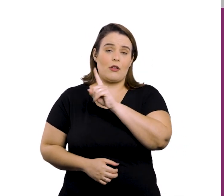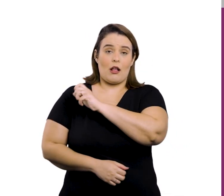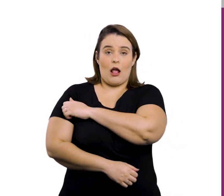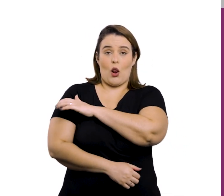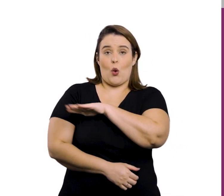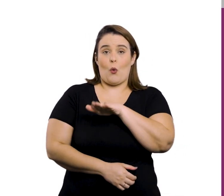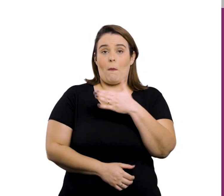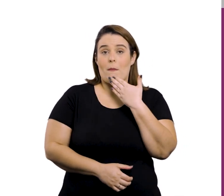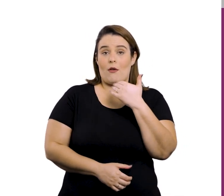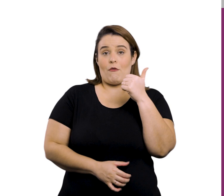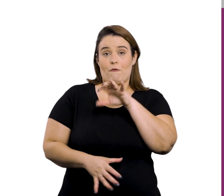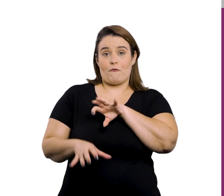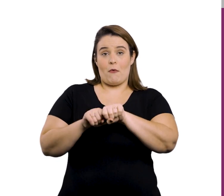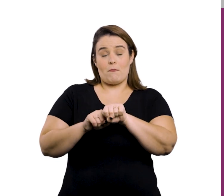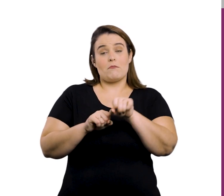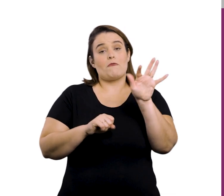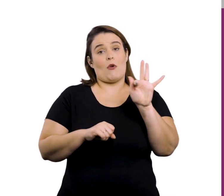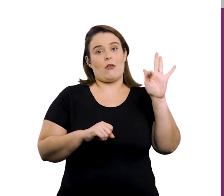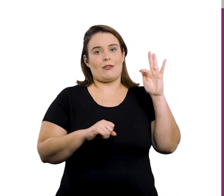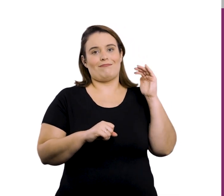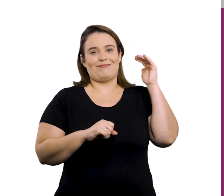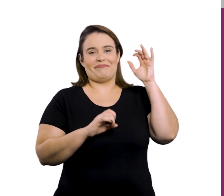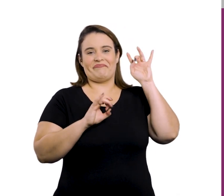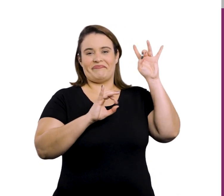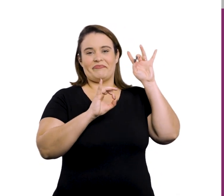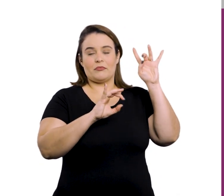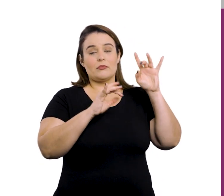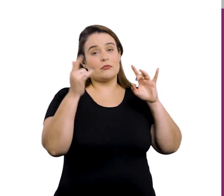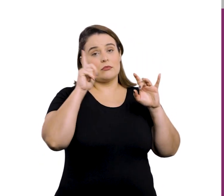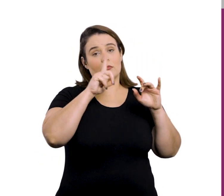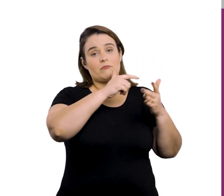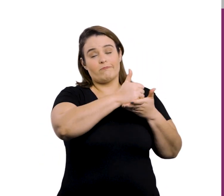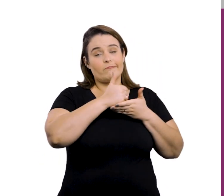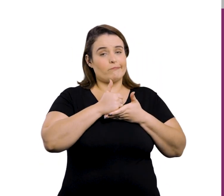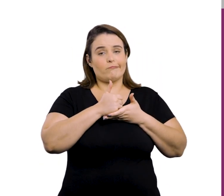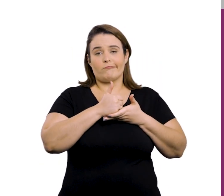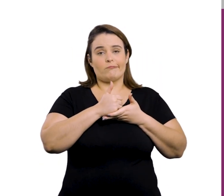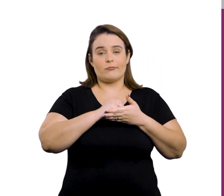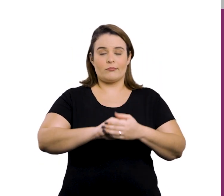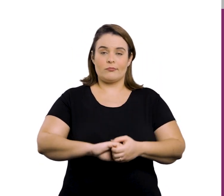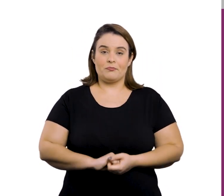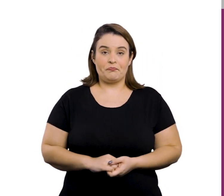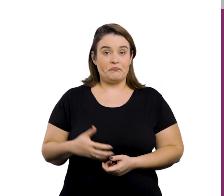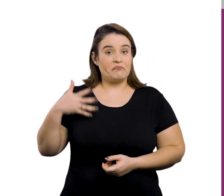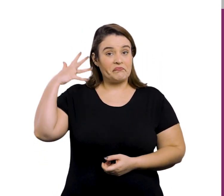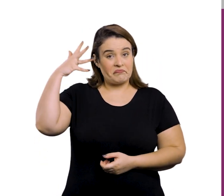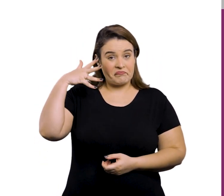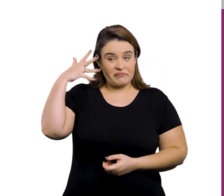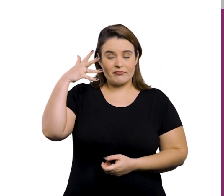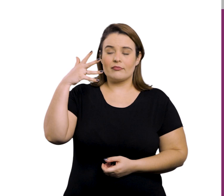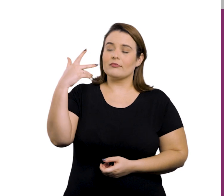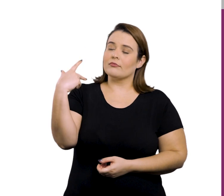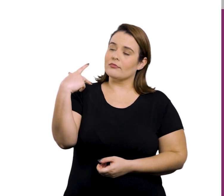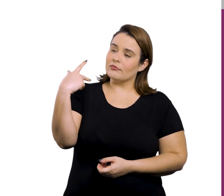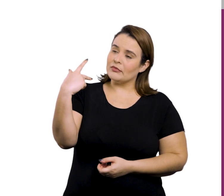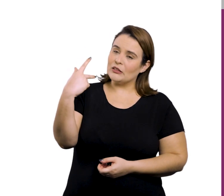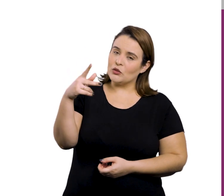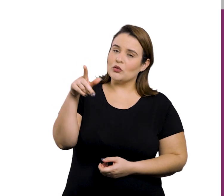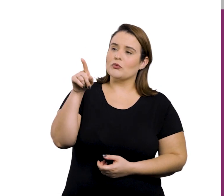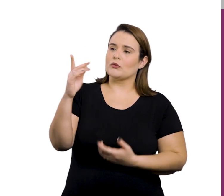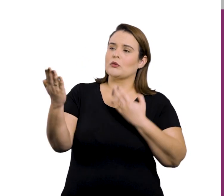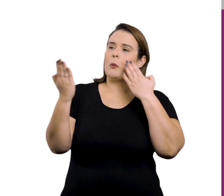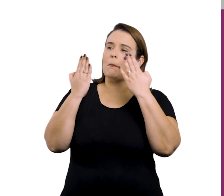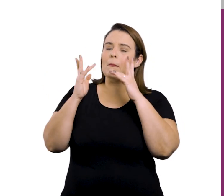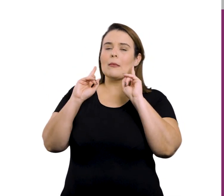rede pública não consegue atrair os melhores alunos formados nas melhores universidades para serem professores. Em